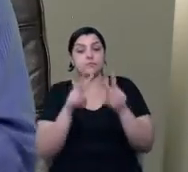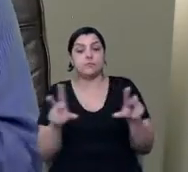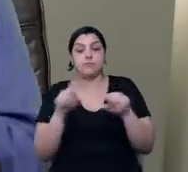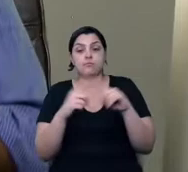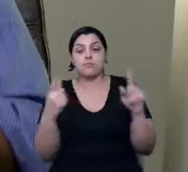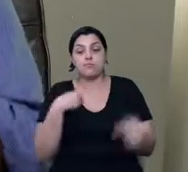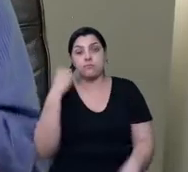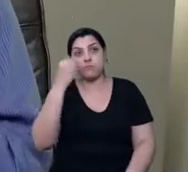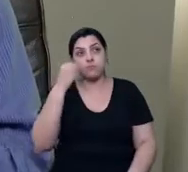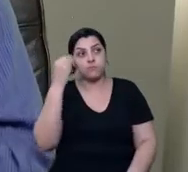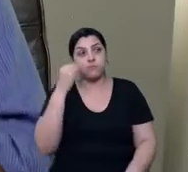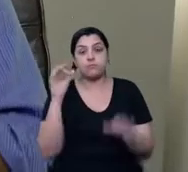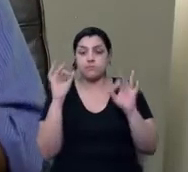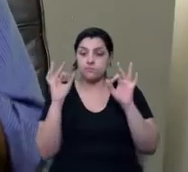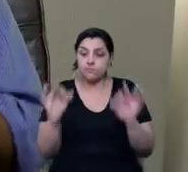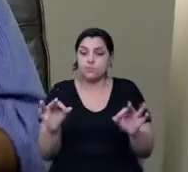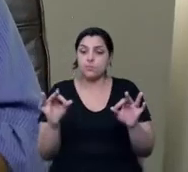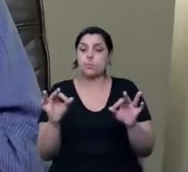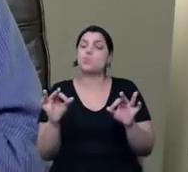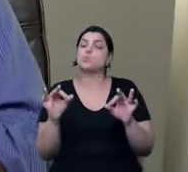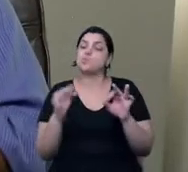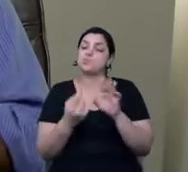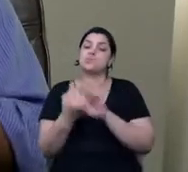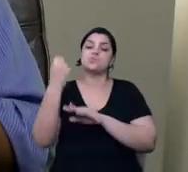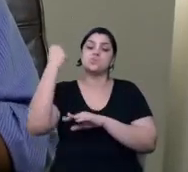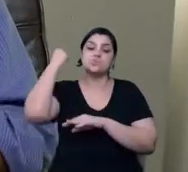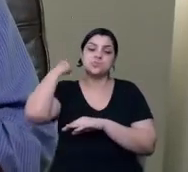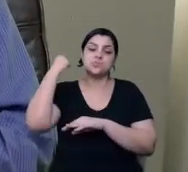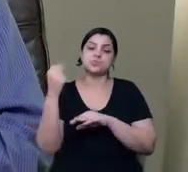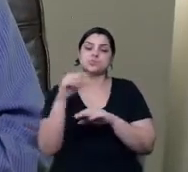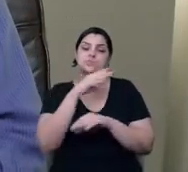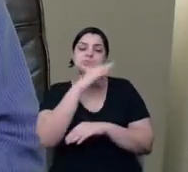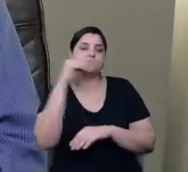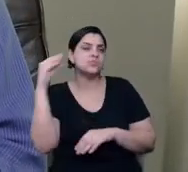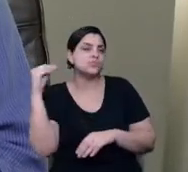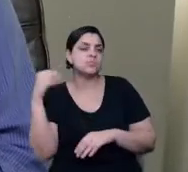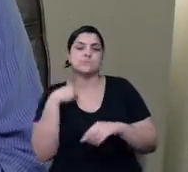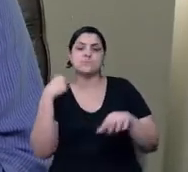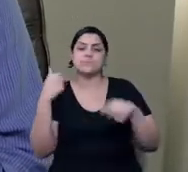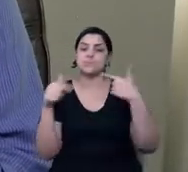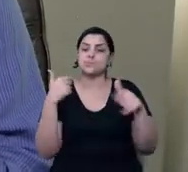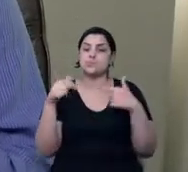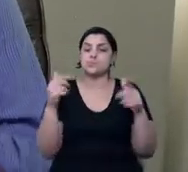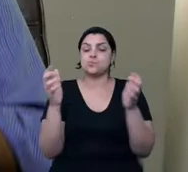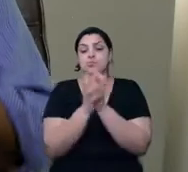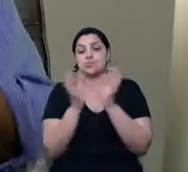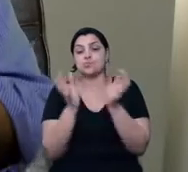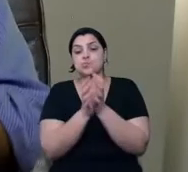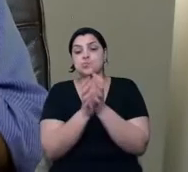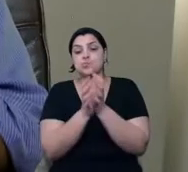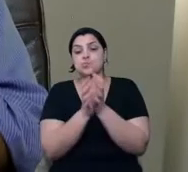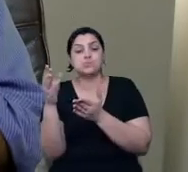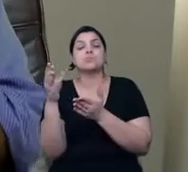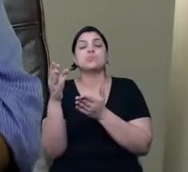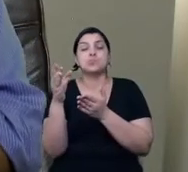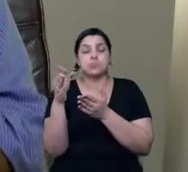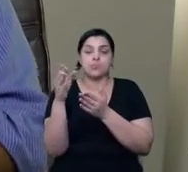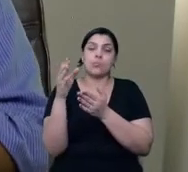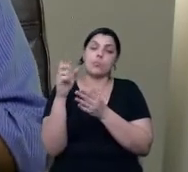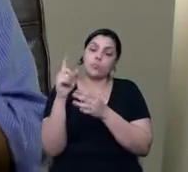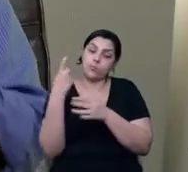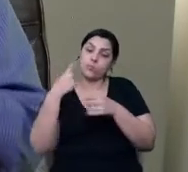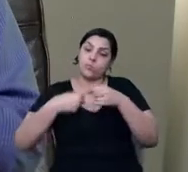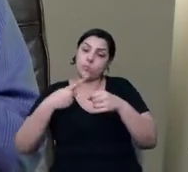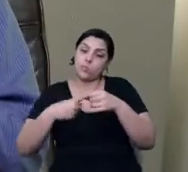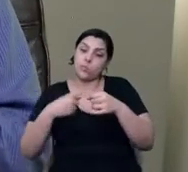ela é bem anterior, assim, desde essa adolescência, quando eu trabalho com o grupo cultural Pedro Madalena, a pessoa de Cida